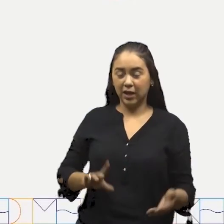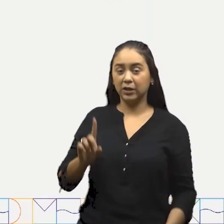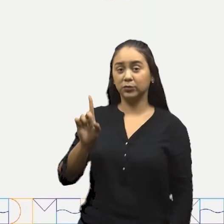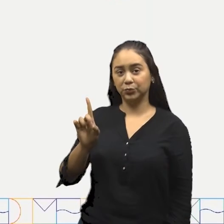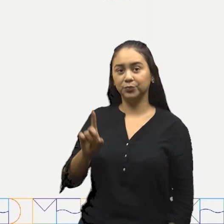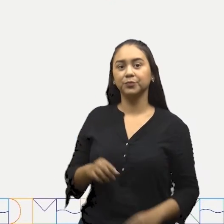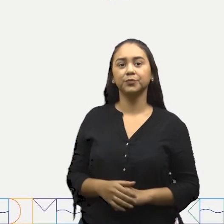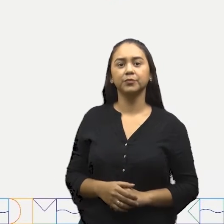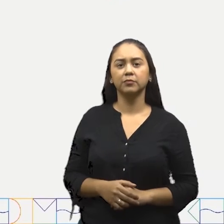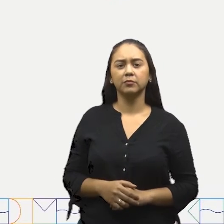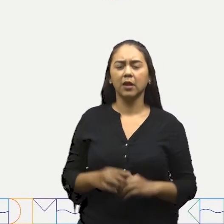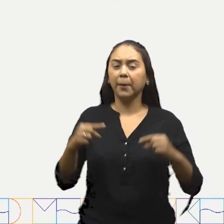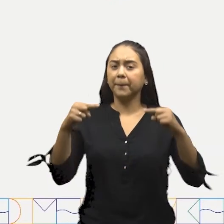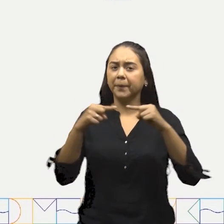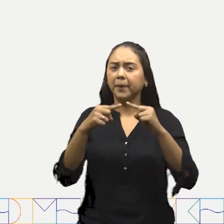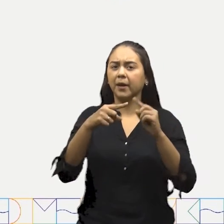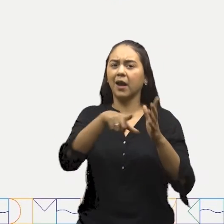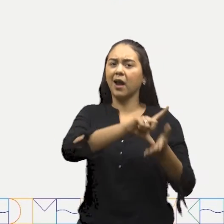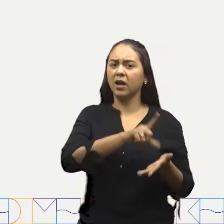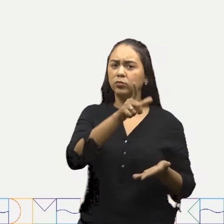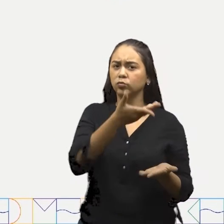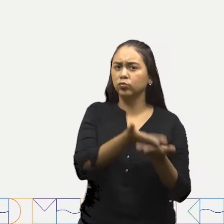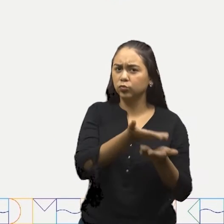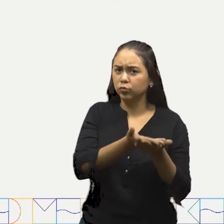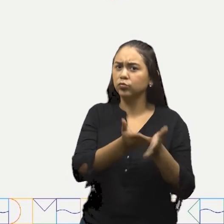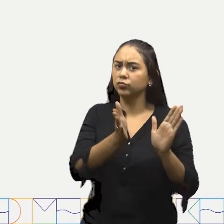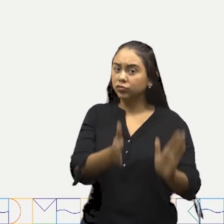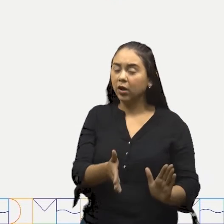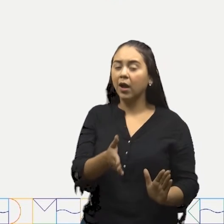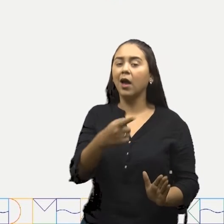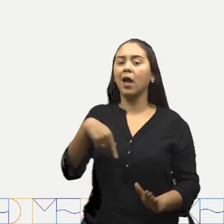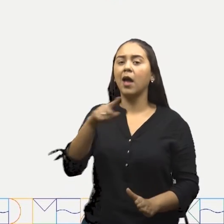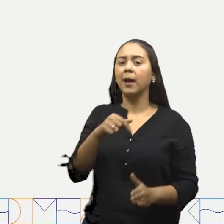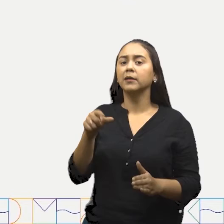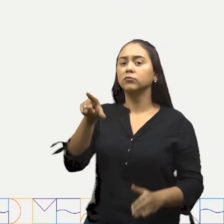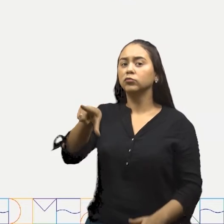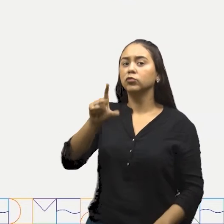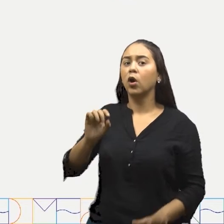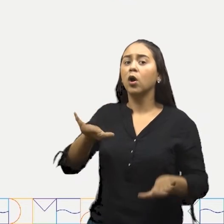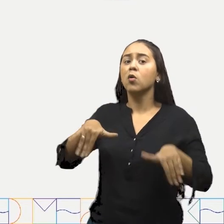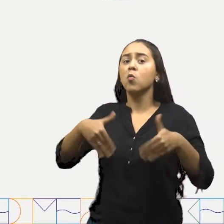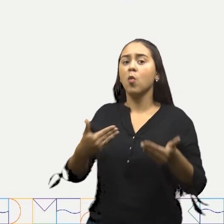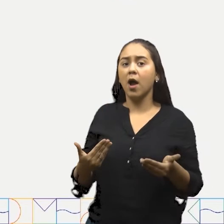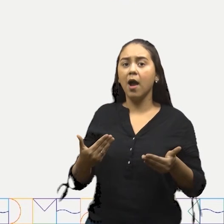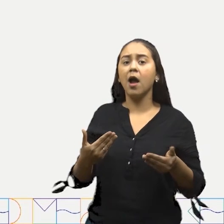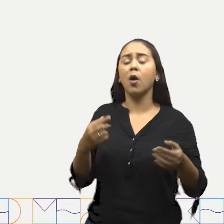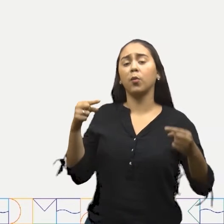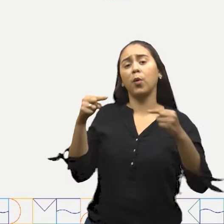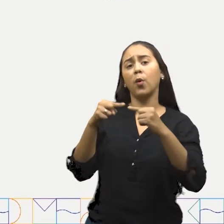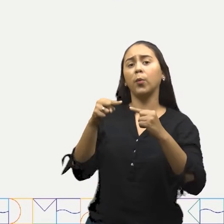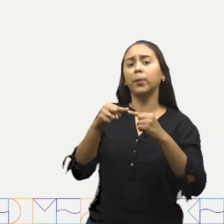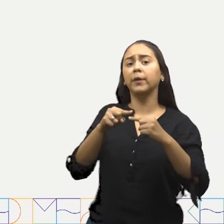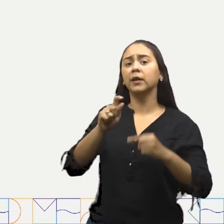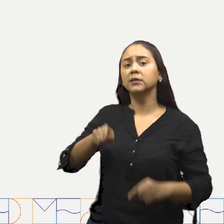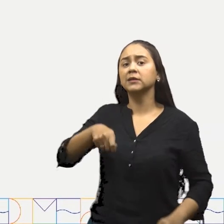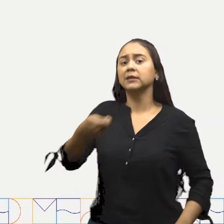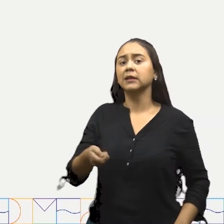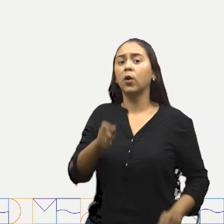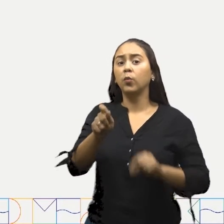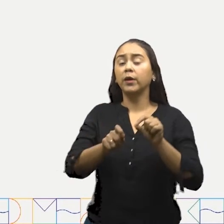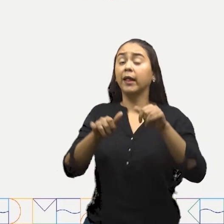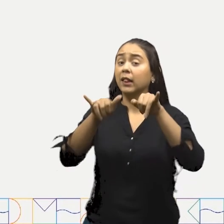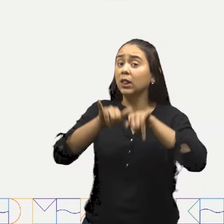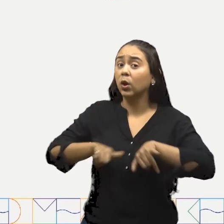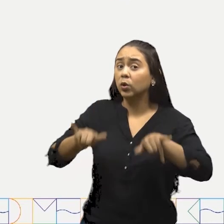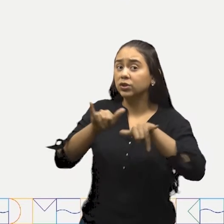A atividade número 1. De acordo com os seus estudos de hoje, indique qual das opções abaixo indica o que podemos